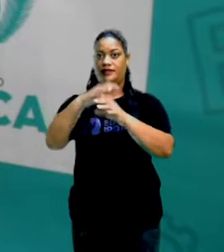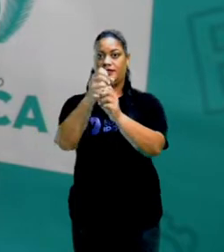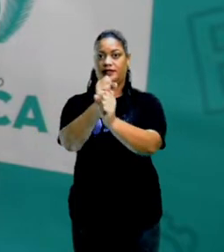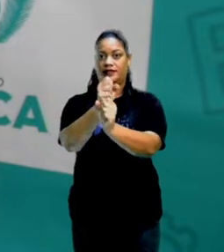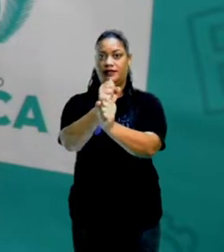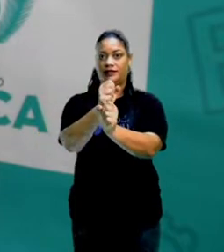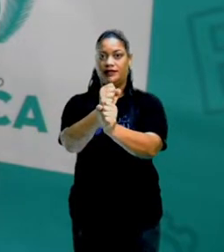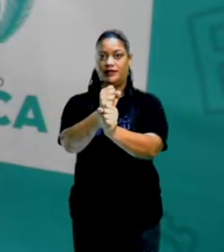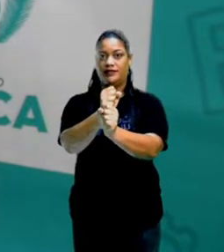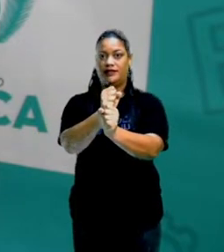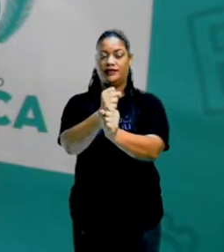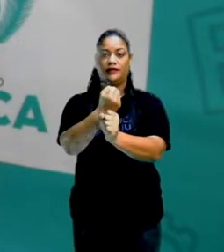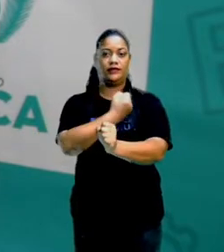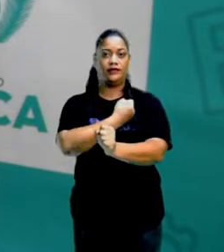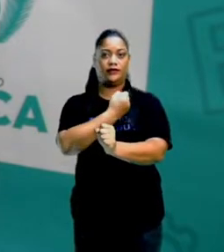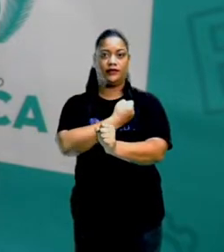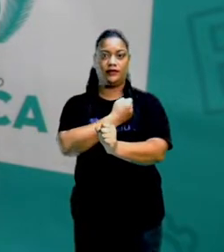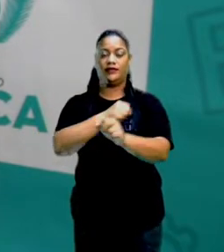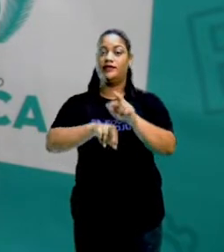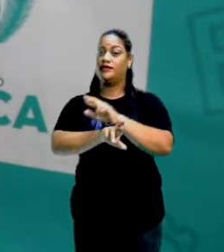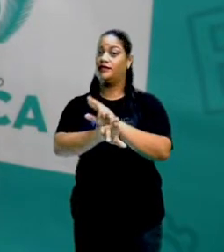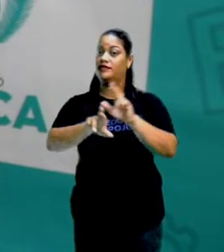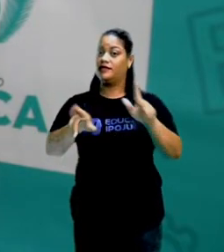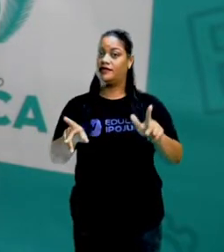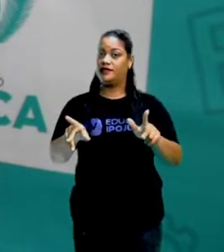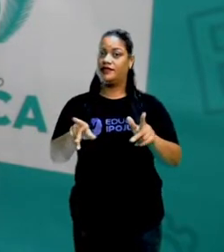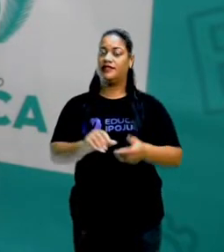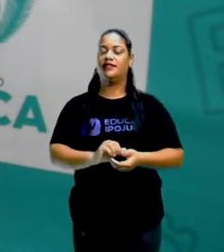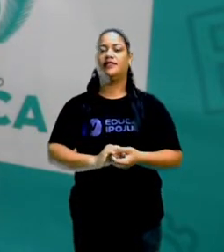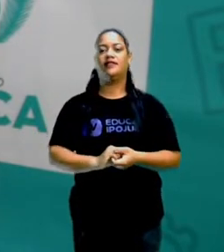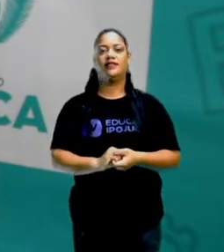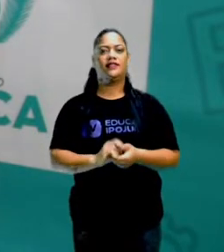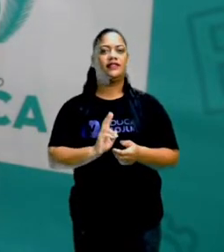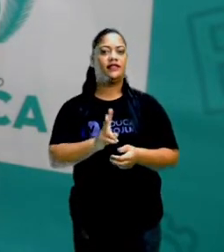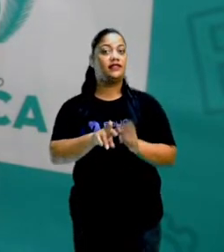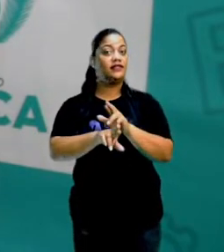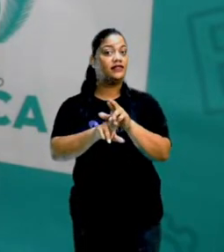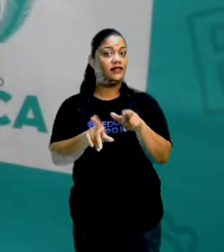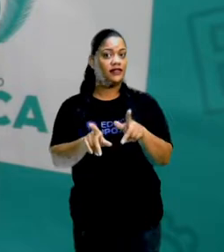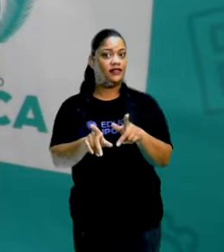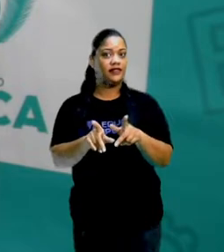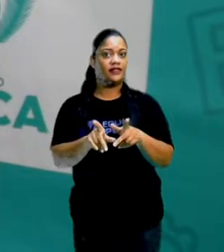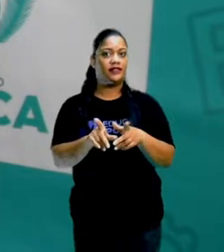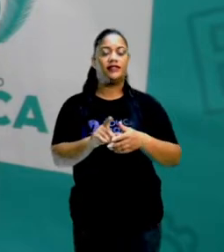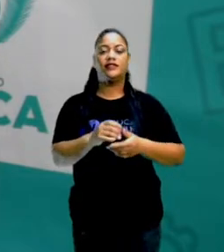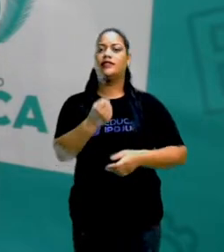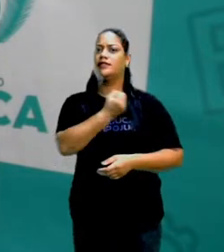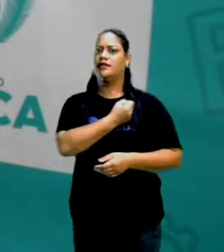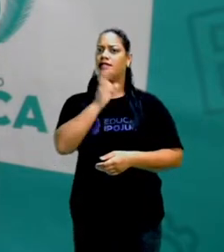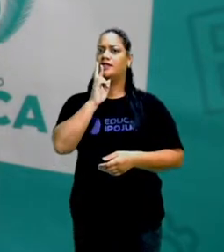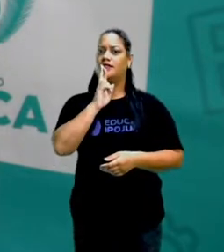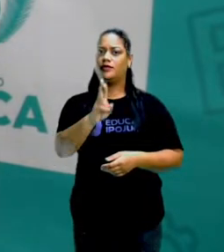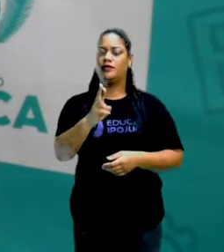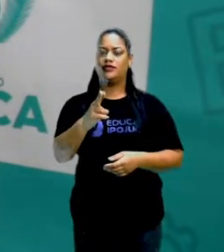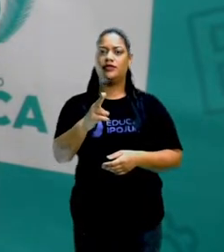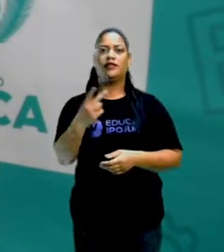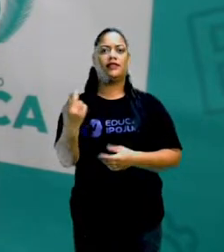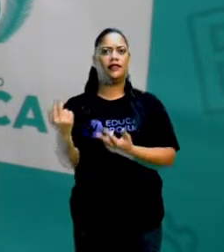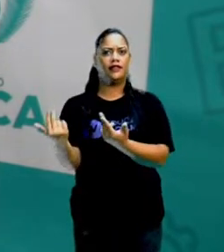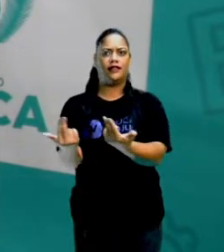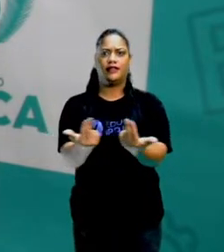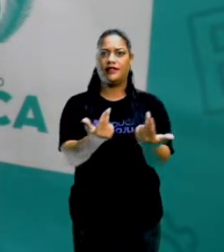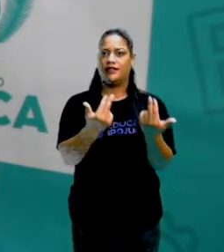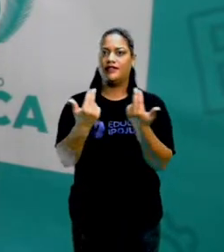soma foram diferentes. Sendo diferentes, levaram ao mesmo resultado.